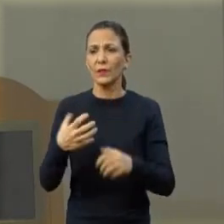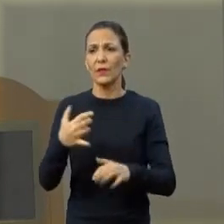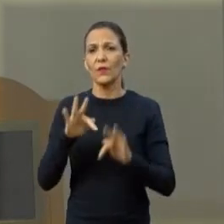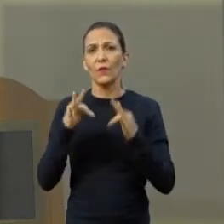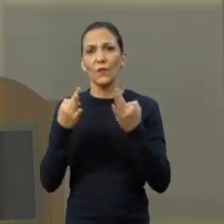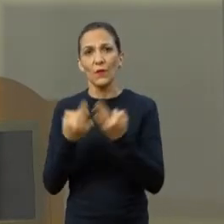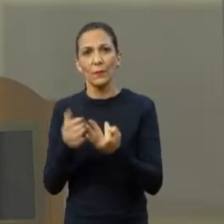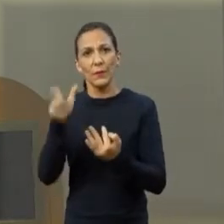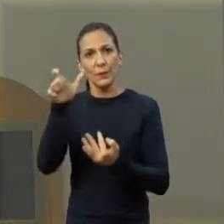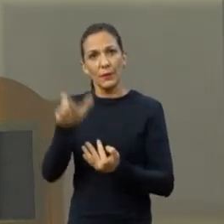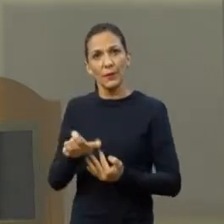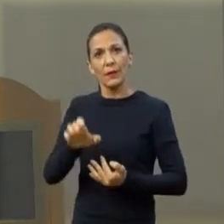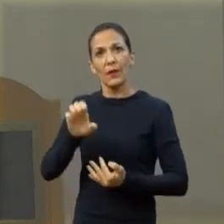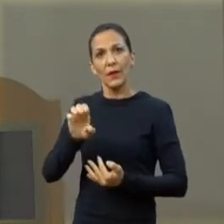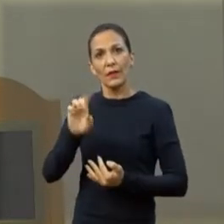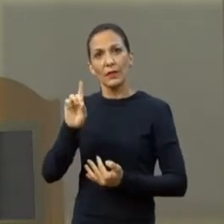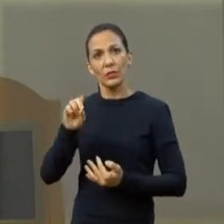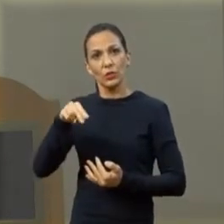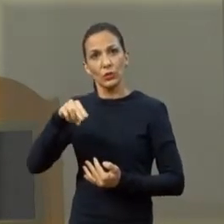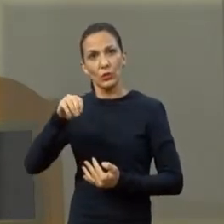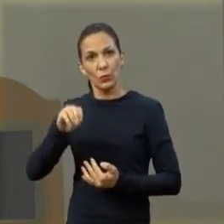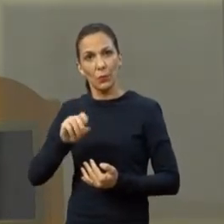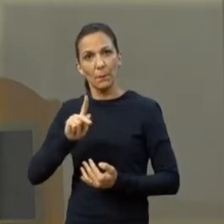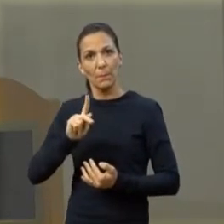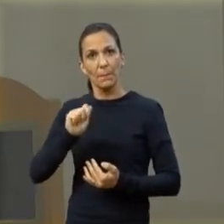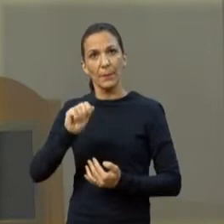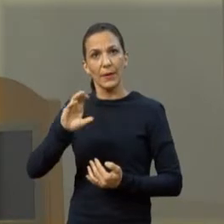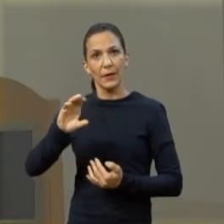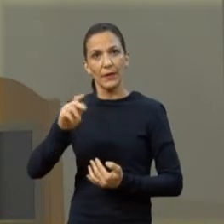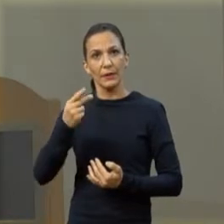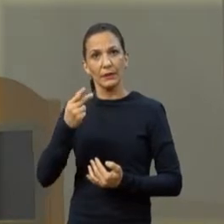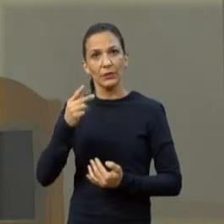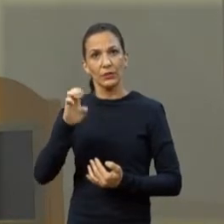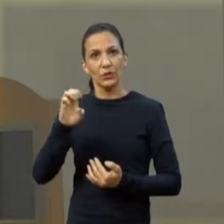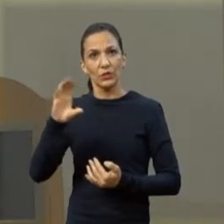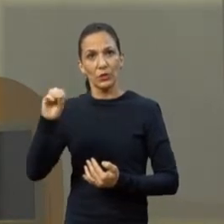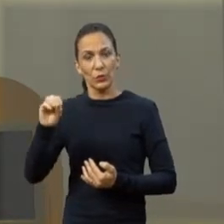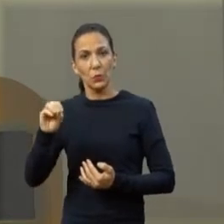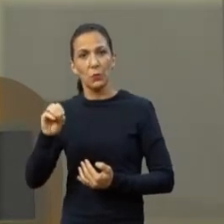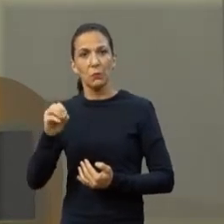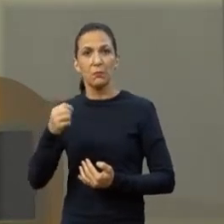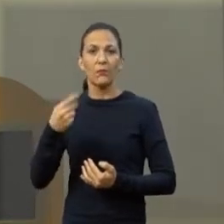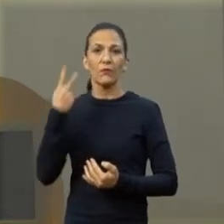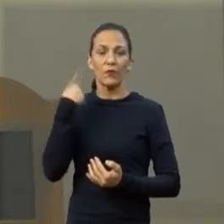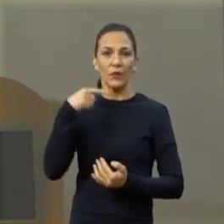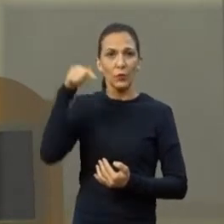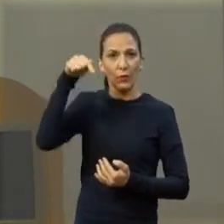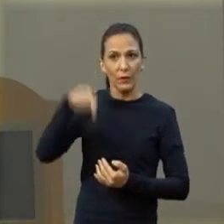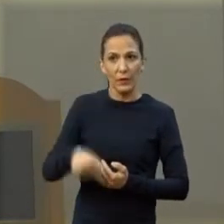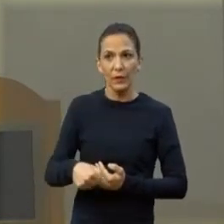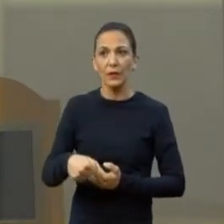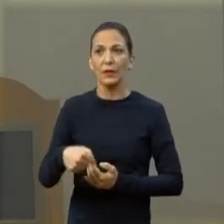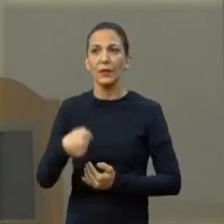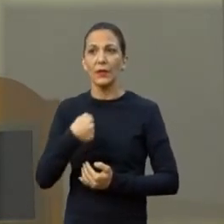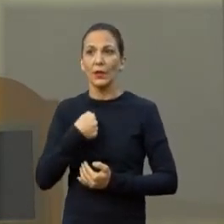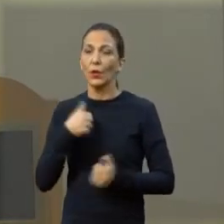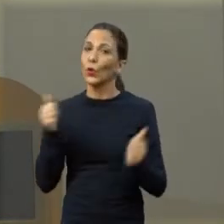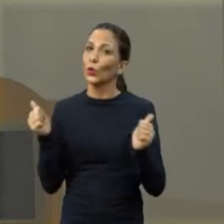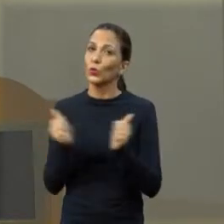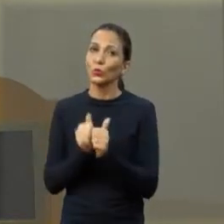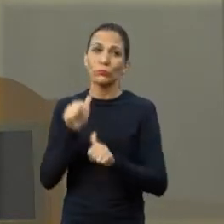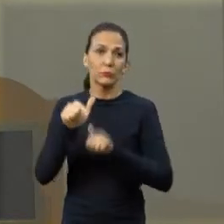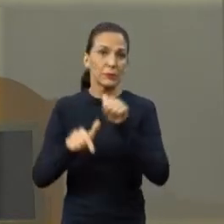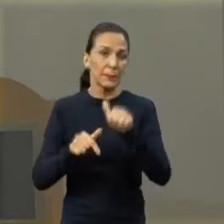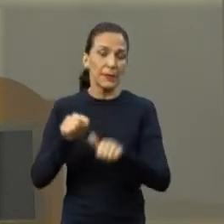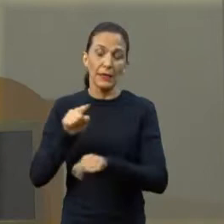pêsames à família do Edson Pacheco tinha uma relação um pouco próximo a ele né foi vereador dessa casa mas eu não legislem